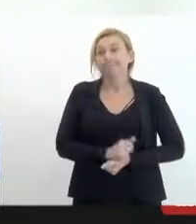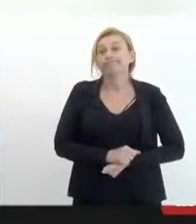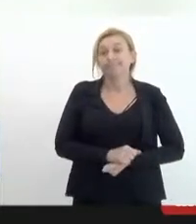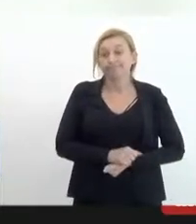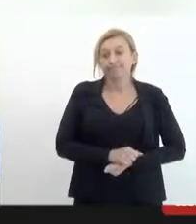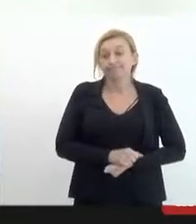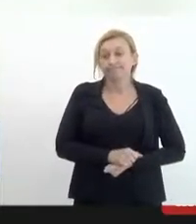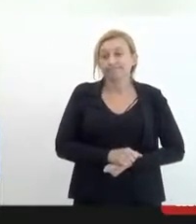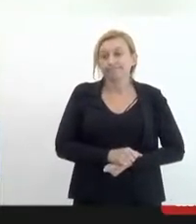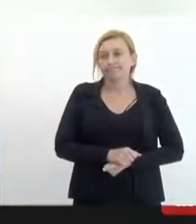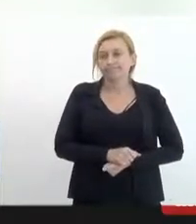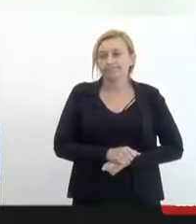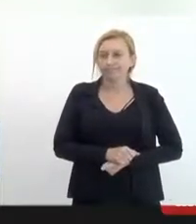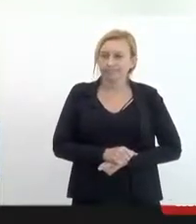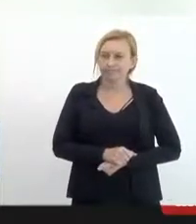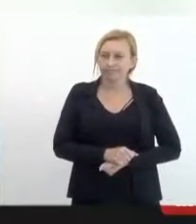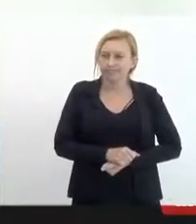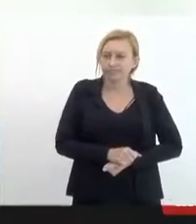nesse, nesse